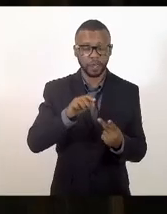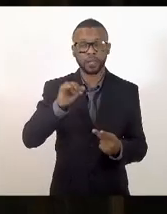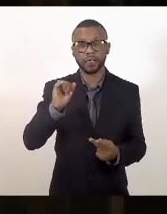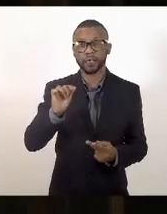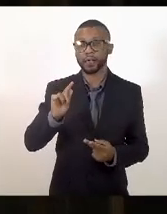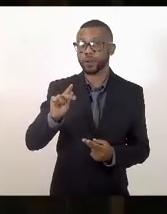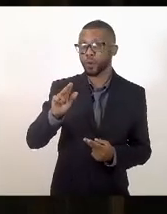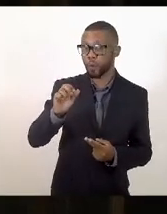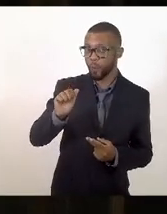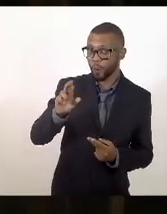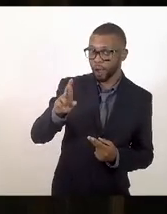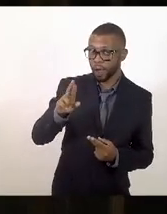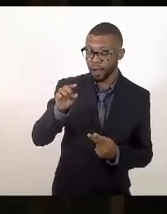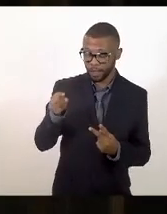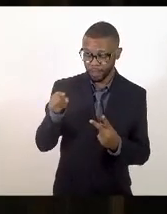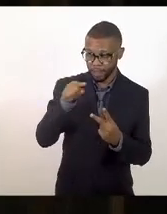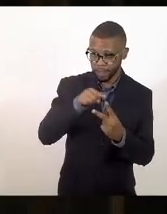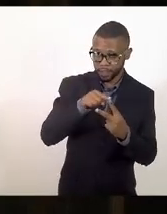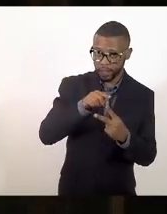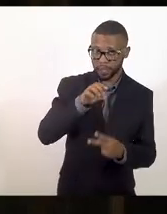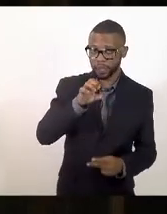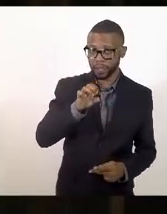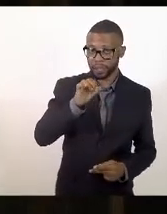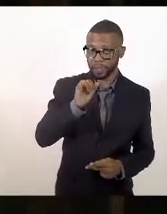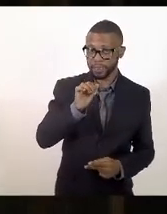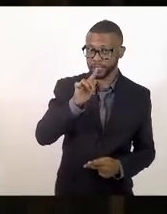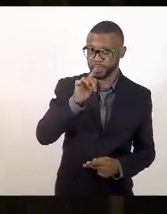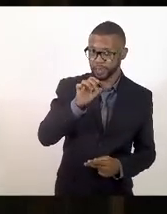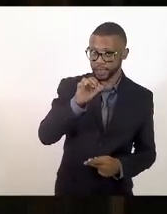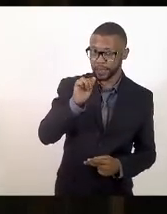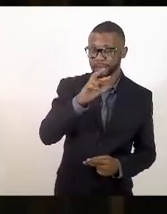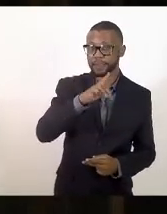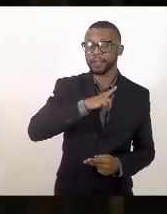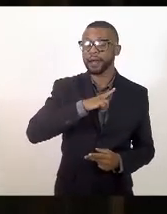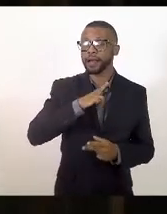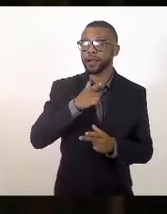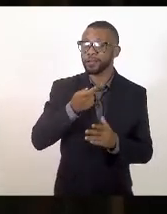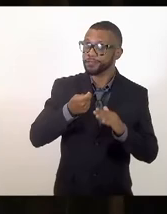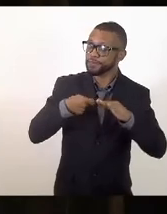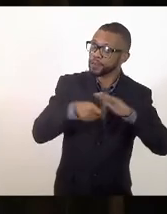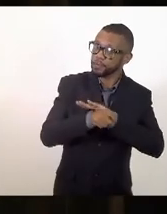ideia, só da Aegea vão ser 25 bilhões de